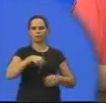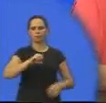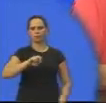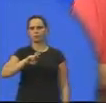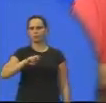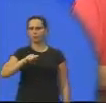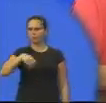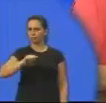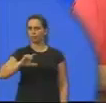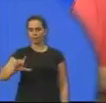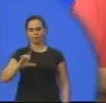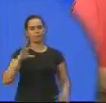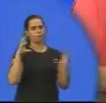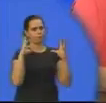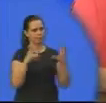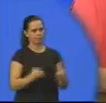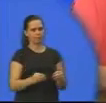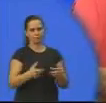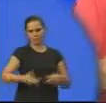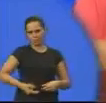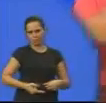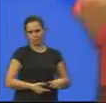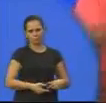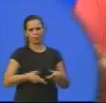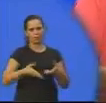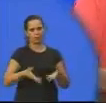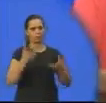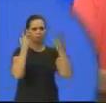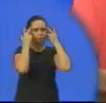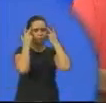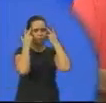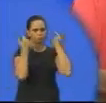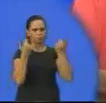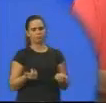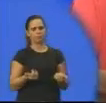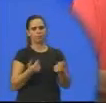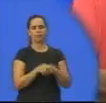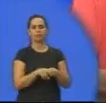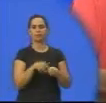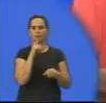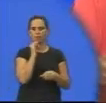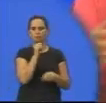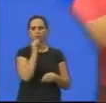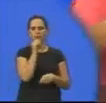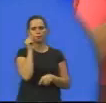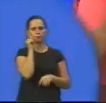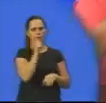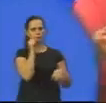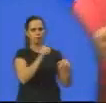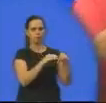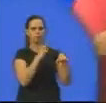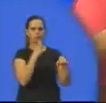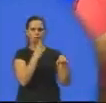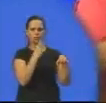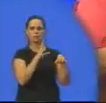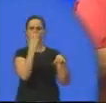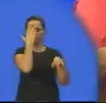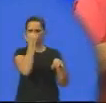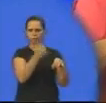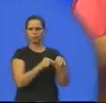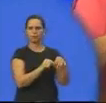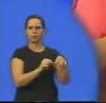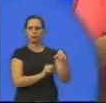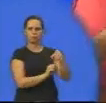normal, mas na verdade todos são normais, é o parto natural. Esse é o parto mais conhecido, ou que pelo